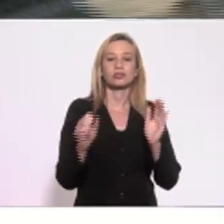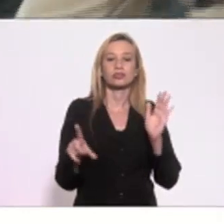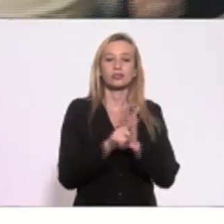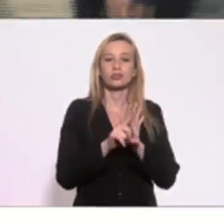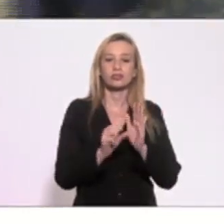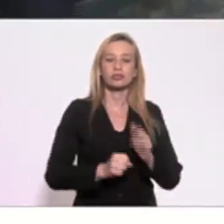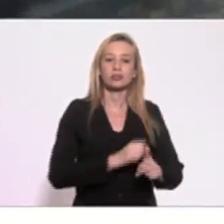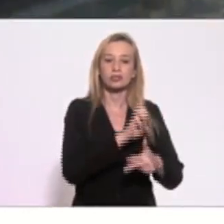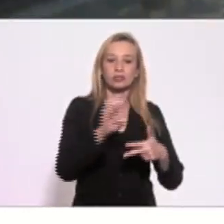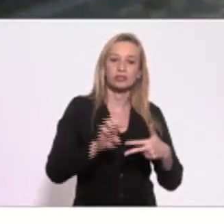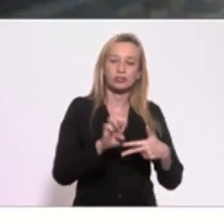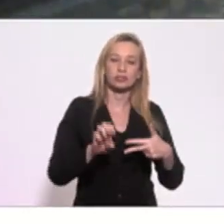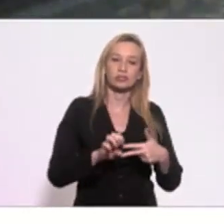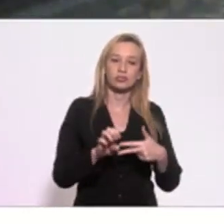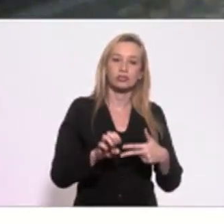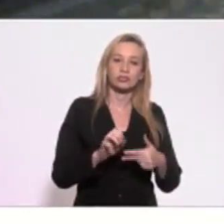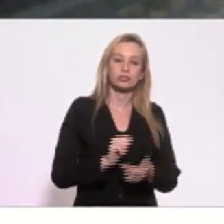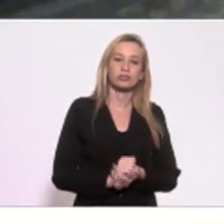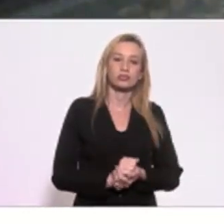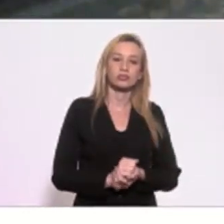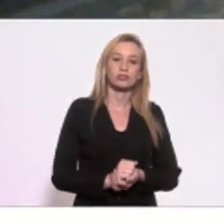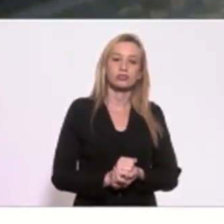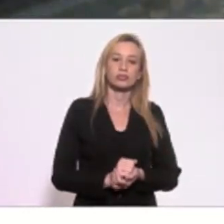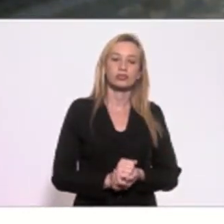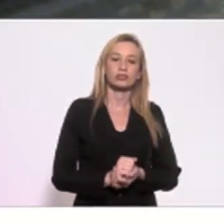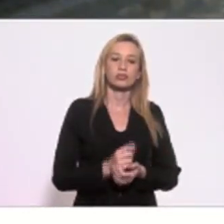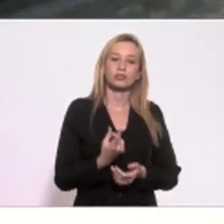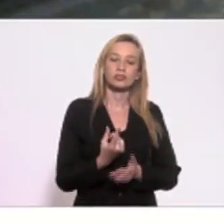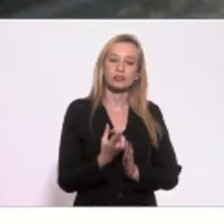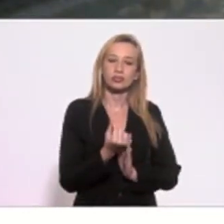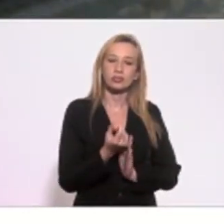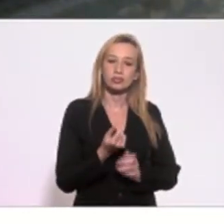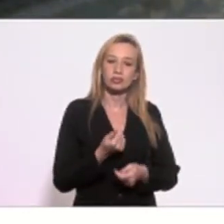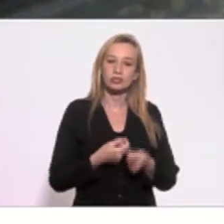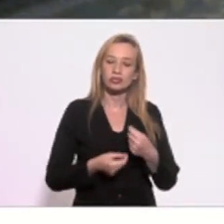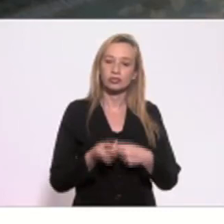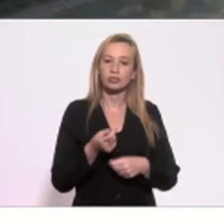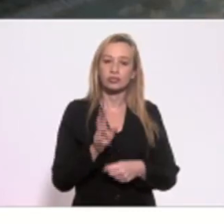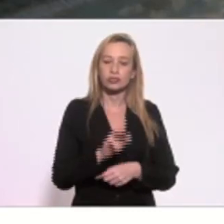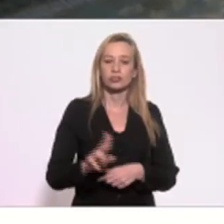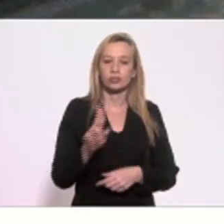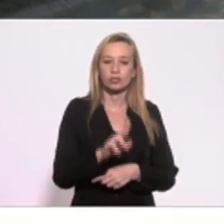Executivo realizará ações que visem a economia no consumo, dentre elas,